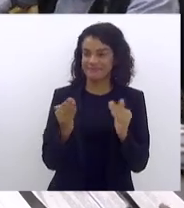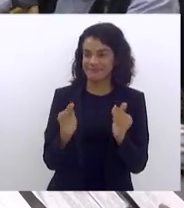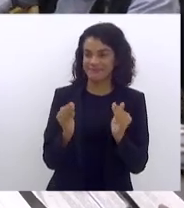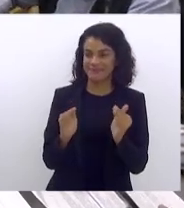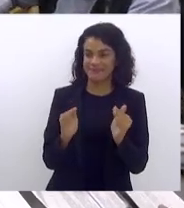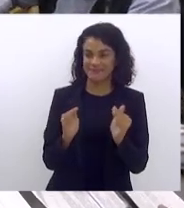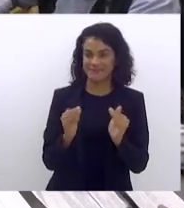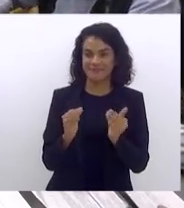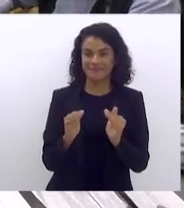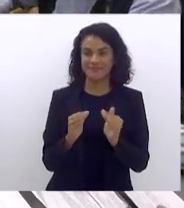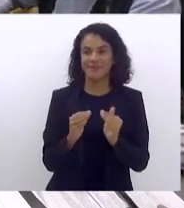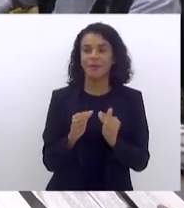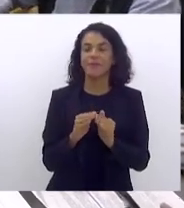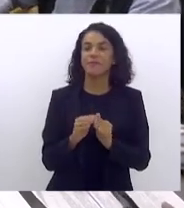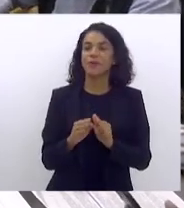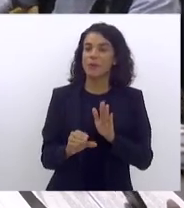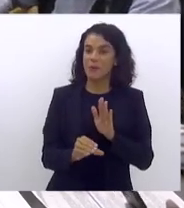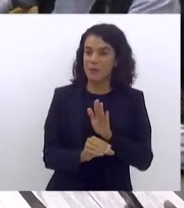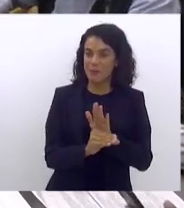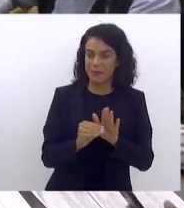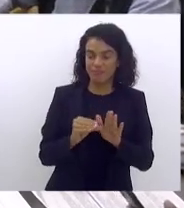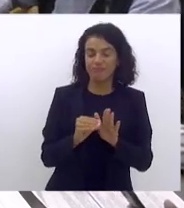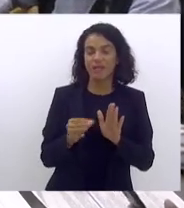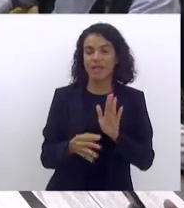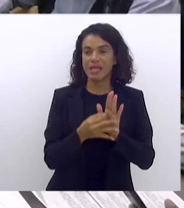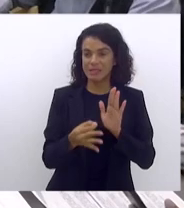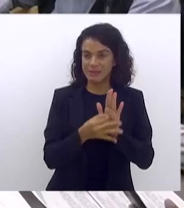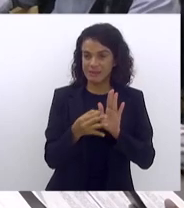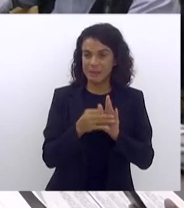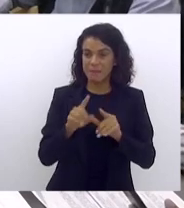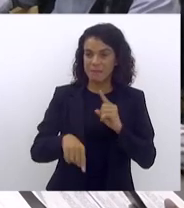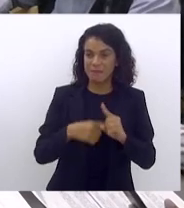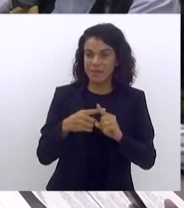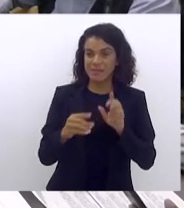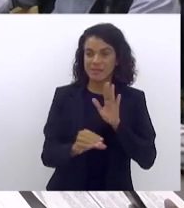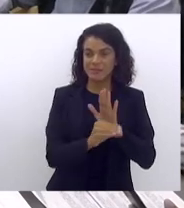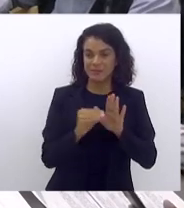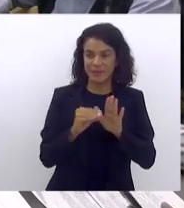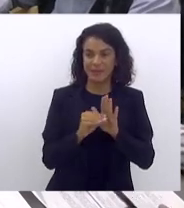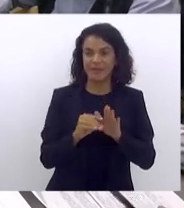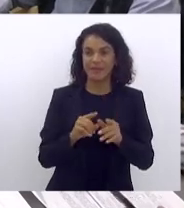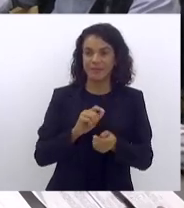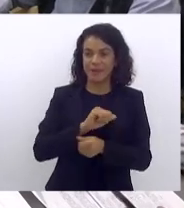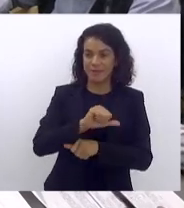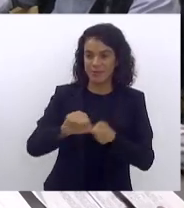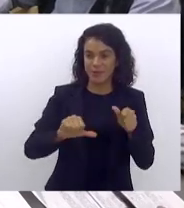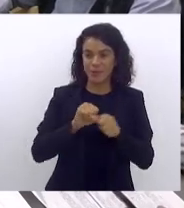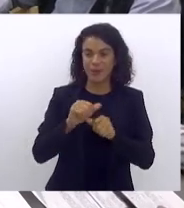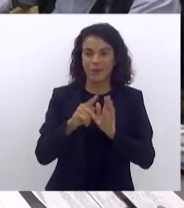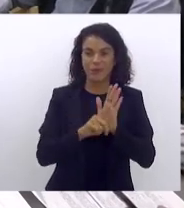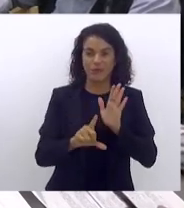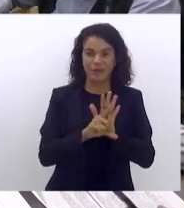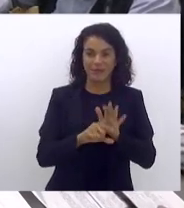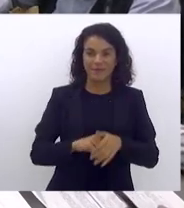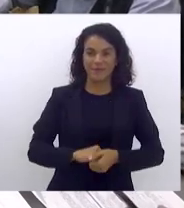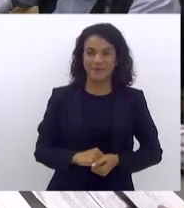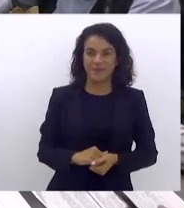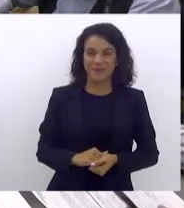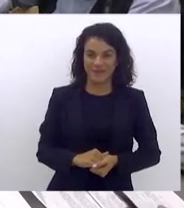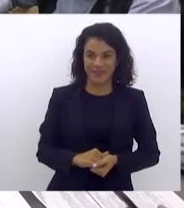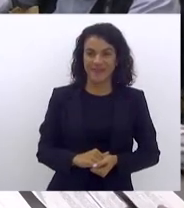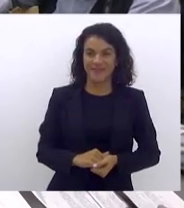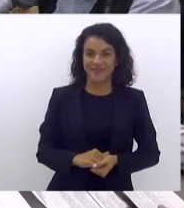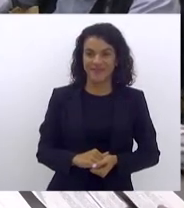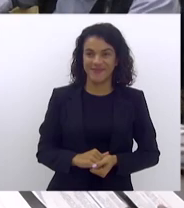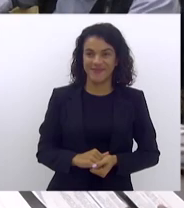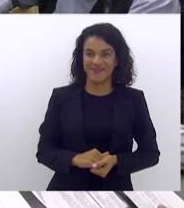Guilherme Delaroli. O parecer retificado pelo autor é pela juridicidade com emendas. Para fazer uma pequena reforma no PL. Em